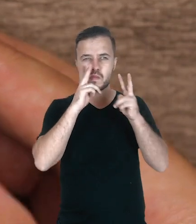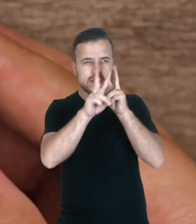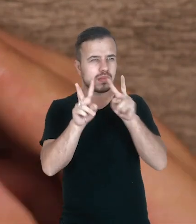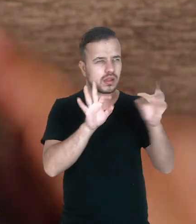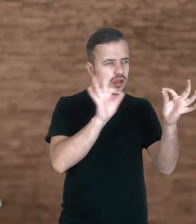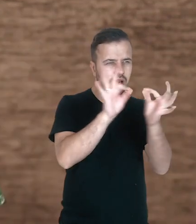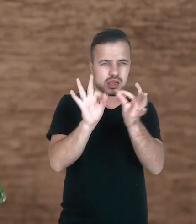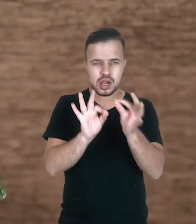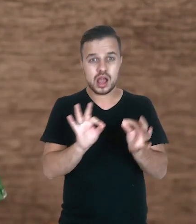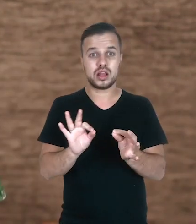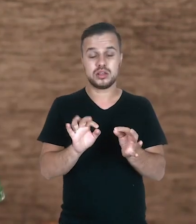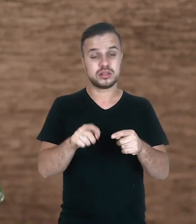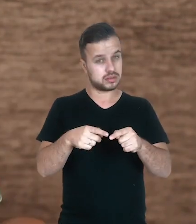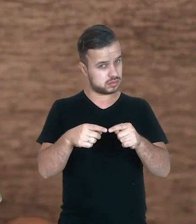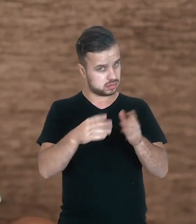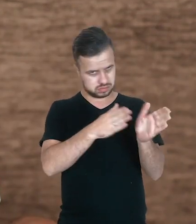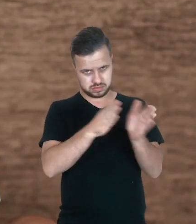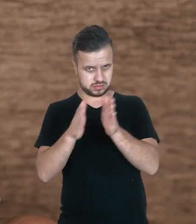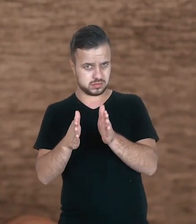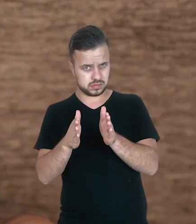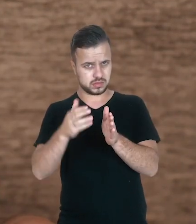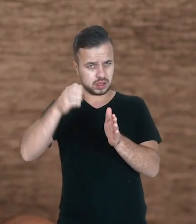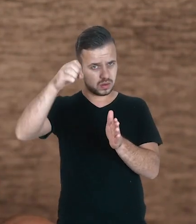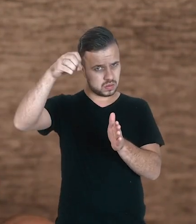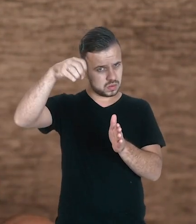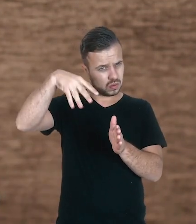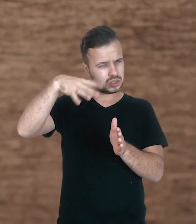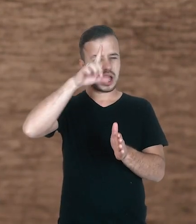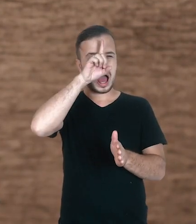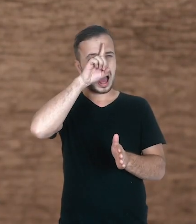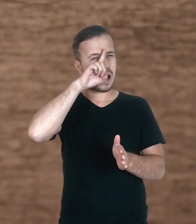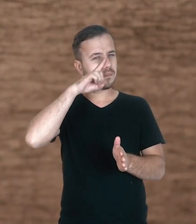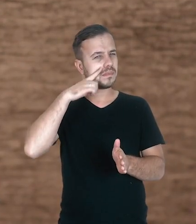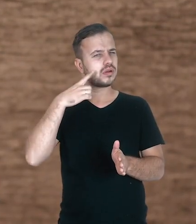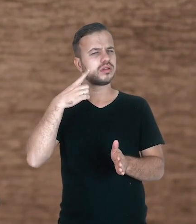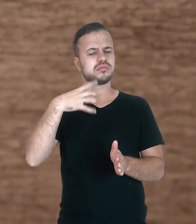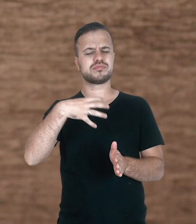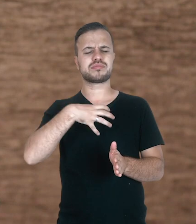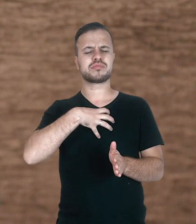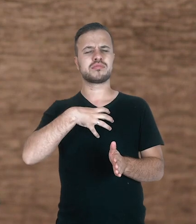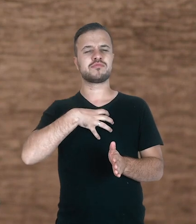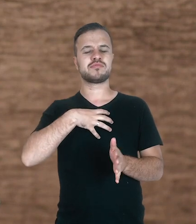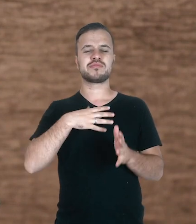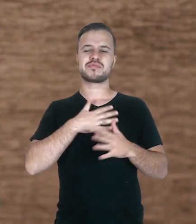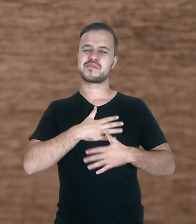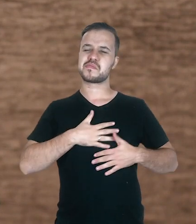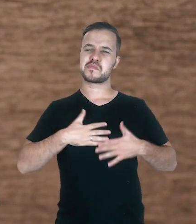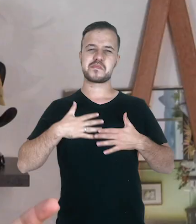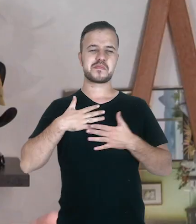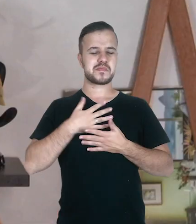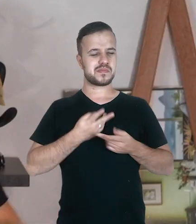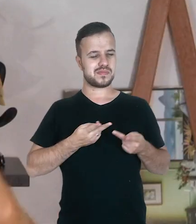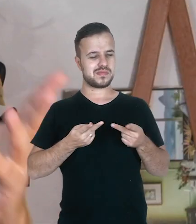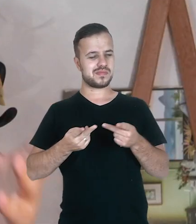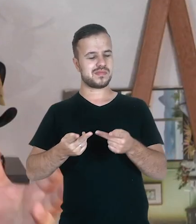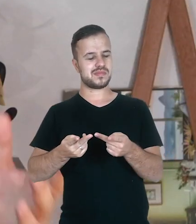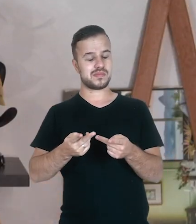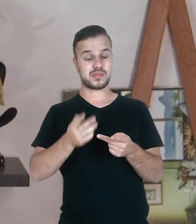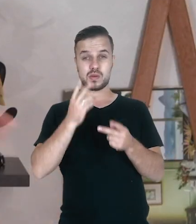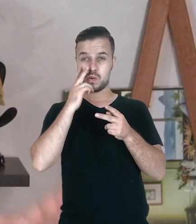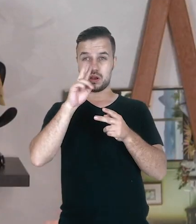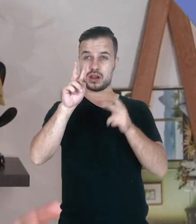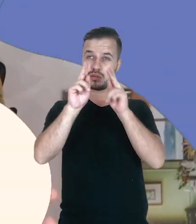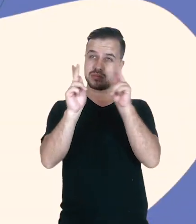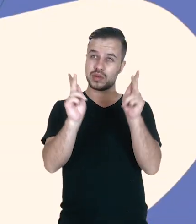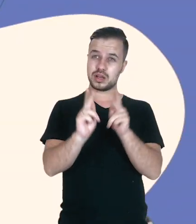de ver detalhes. Já as lâmpadas de tonalidade amarelada, elas deixam o ambiente bem mais aconchegante e relaxa aí